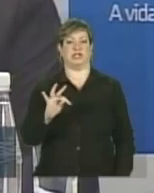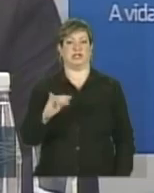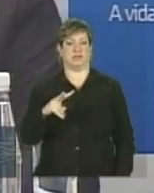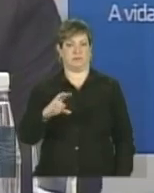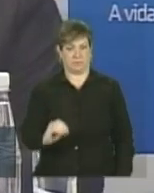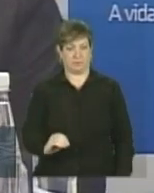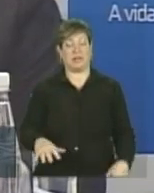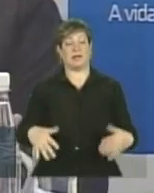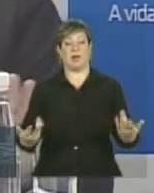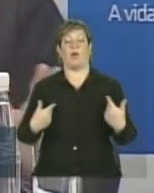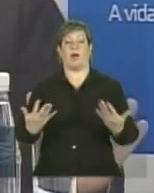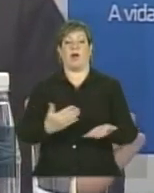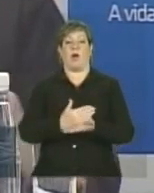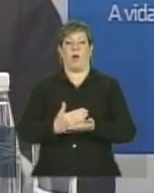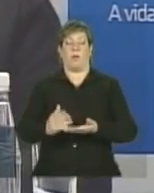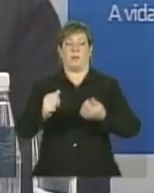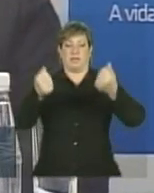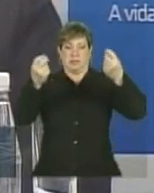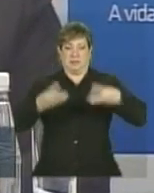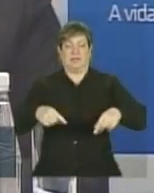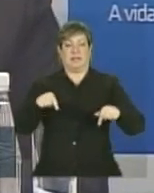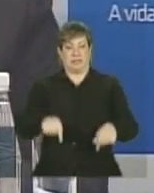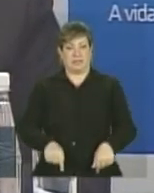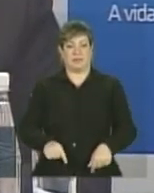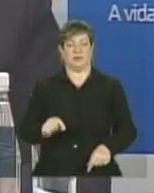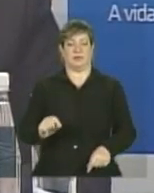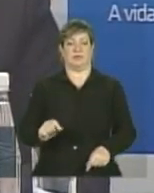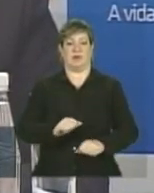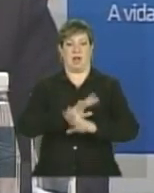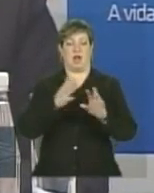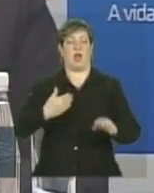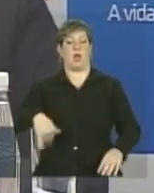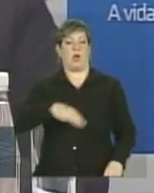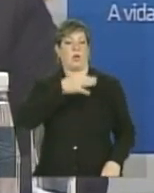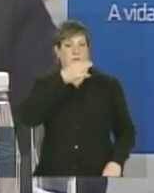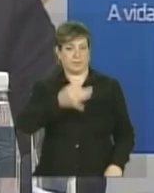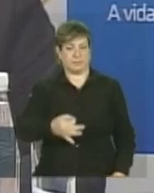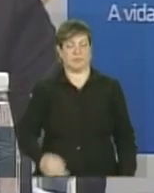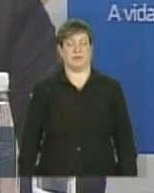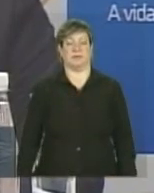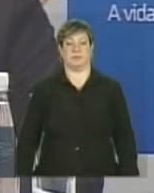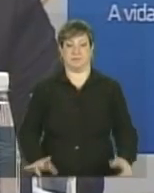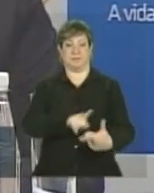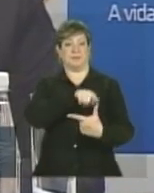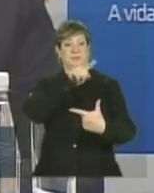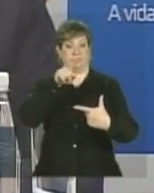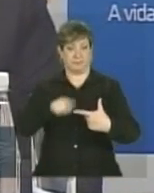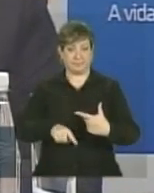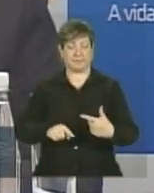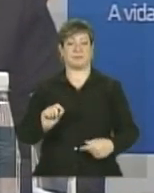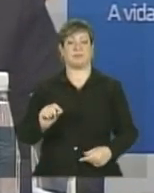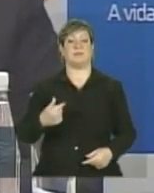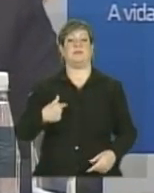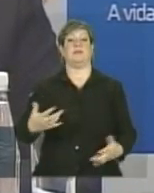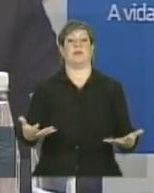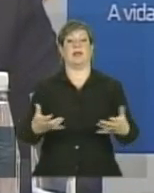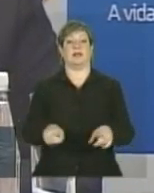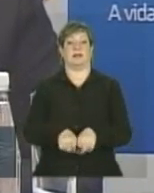eu queria começar deixando claro essa nossa posição. Segundo, eu queria